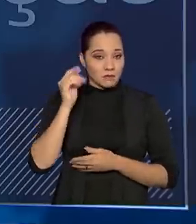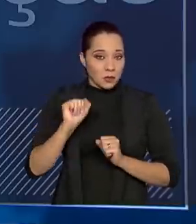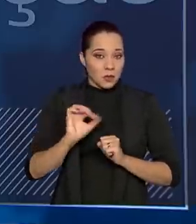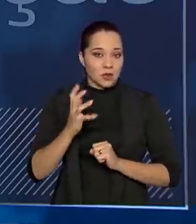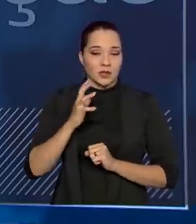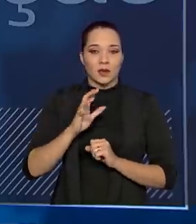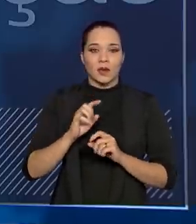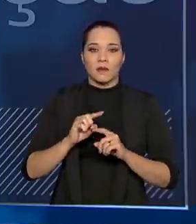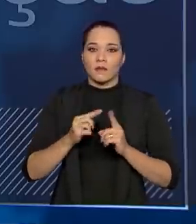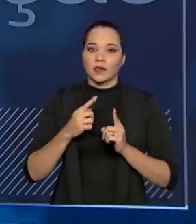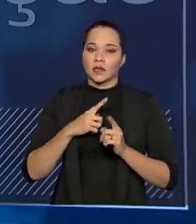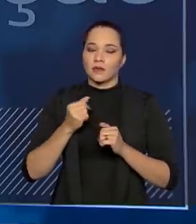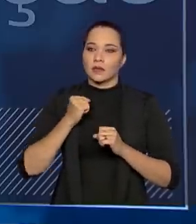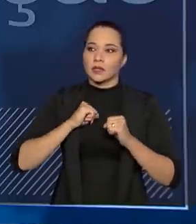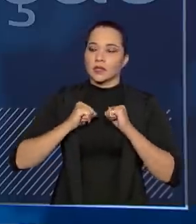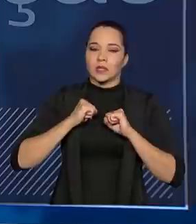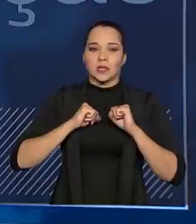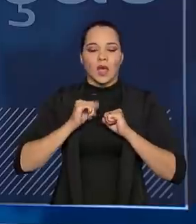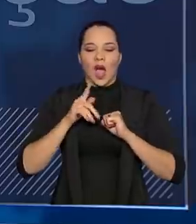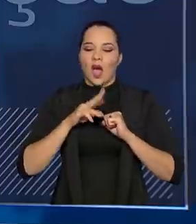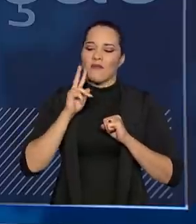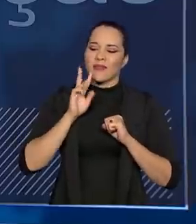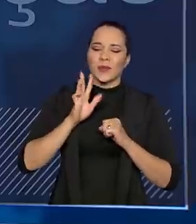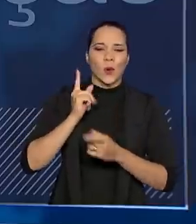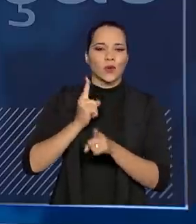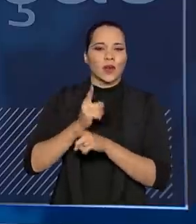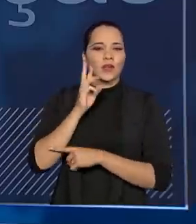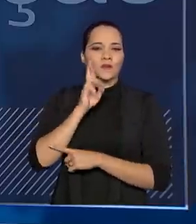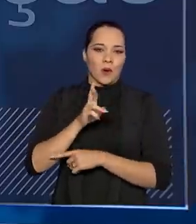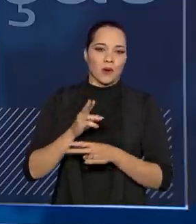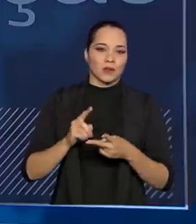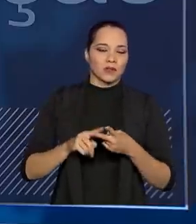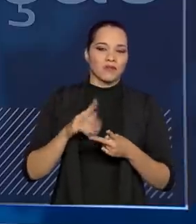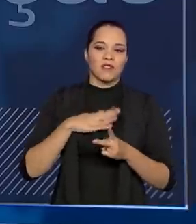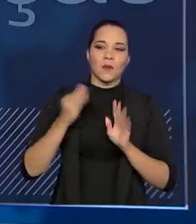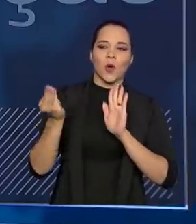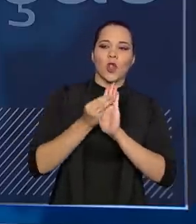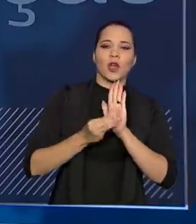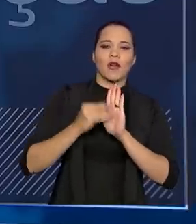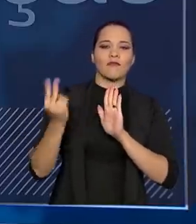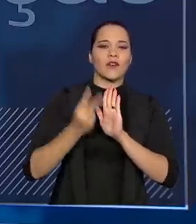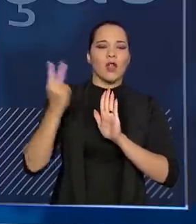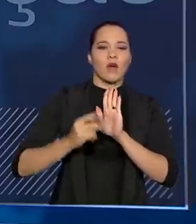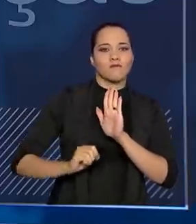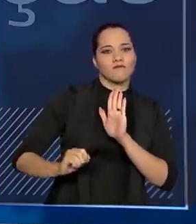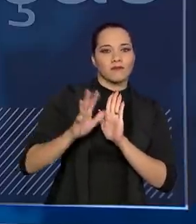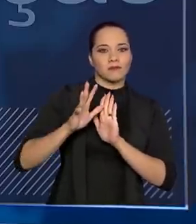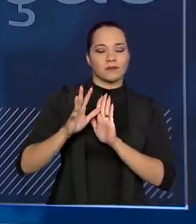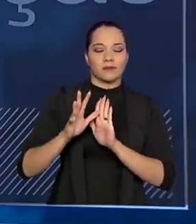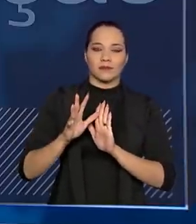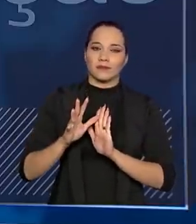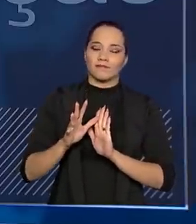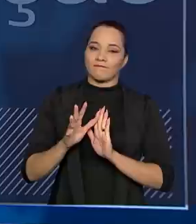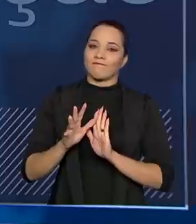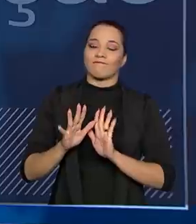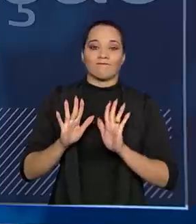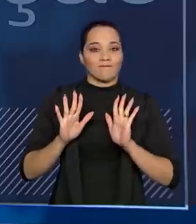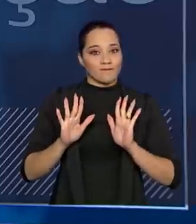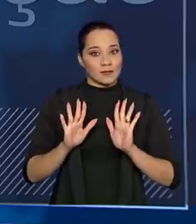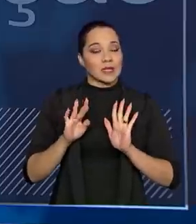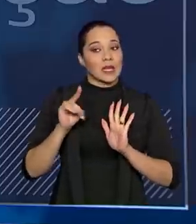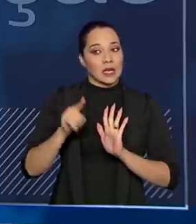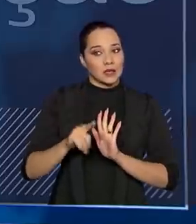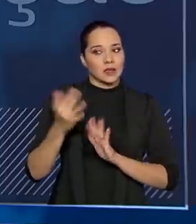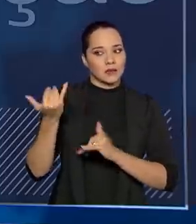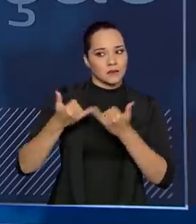houve uma ansiedade de vamos achar uma solução, vamos tabelar os preços, vamos... E aí, nós, baseados